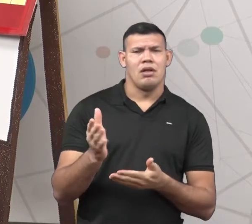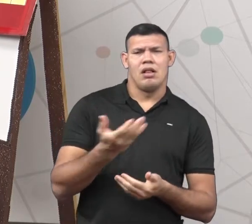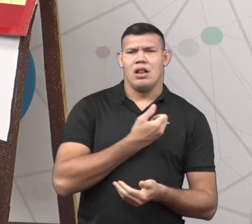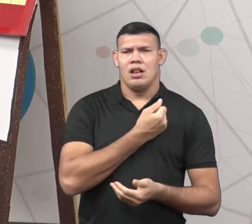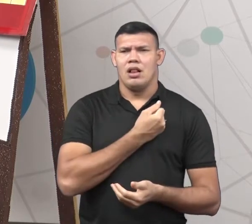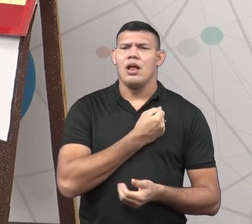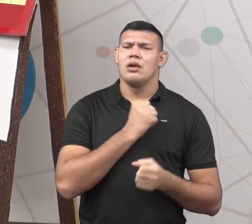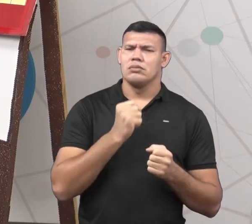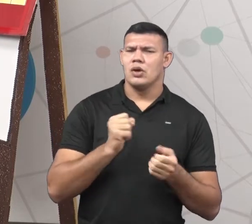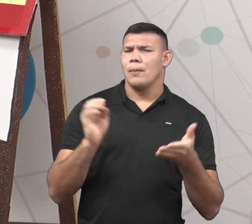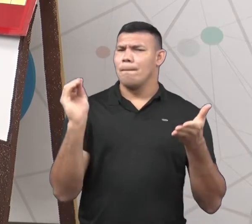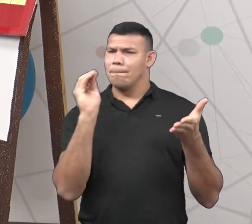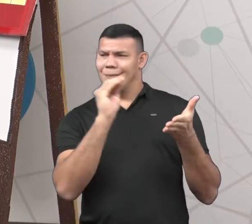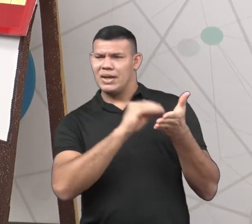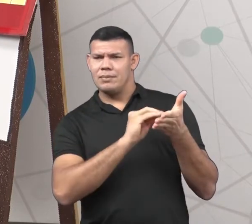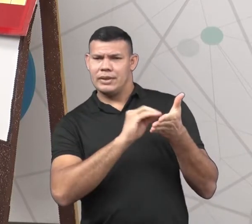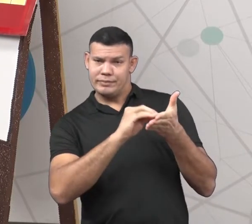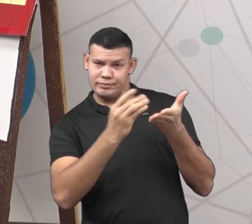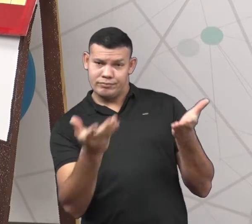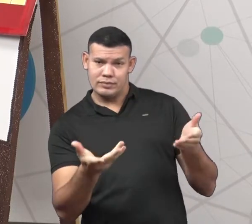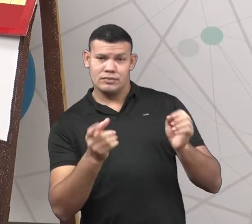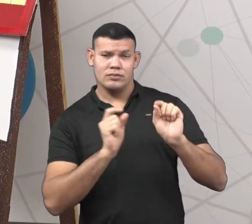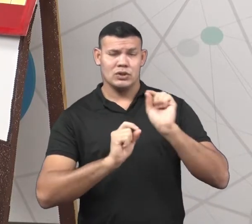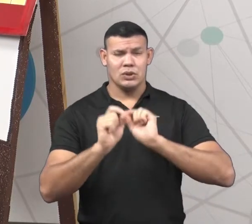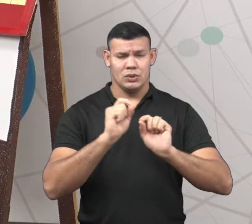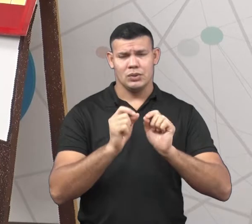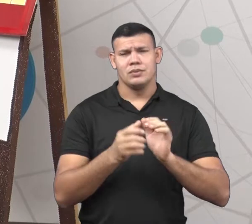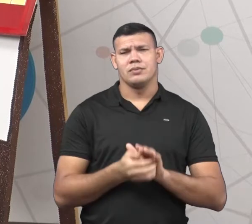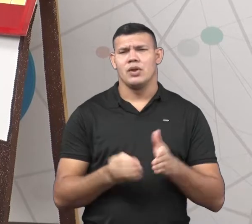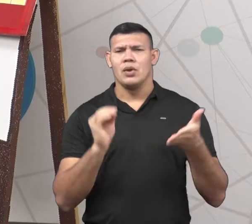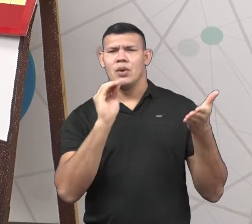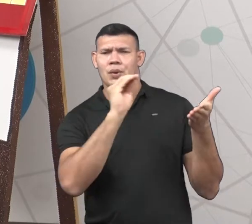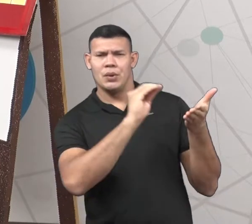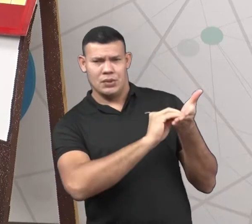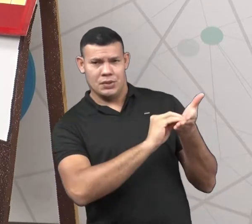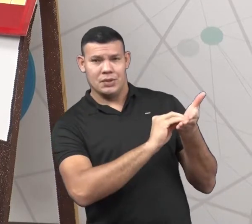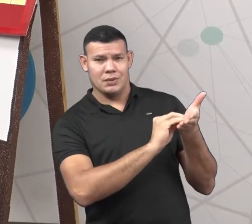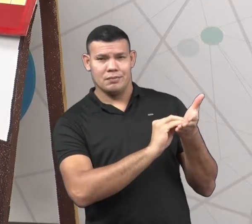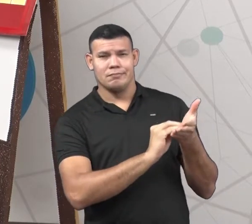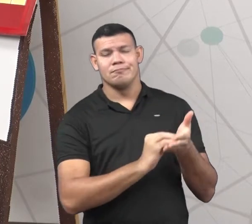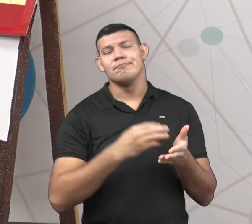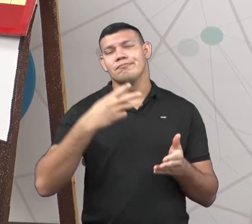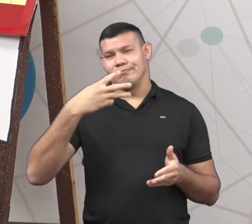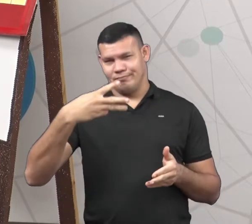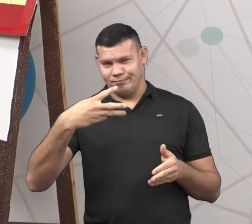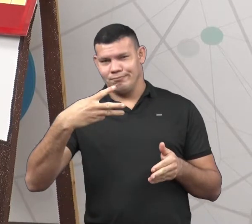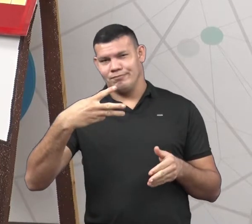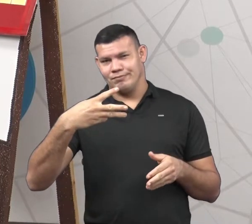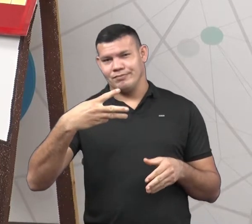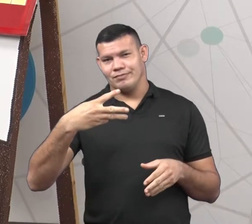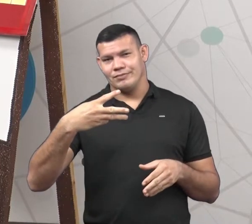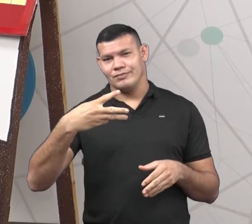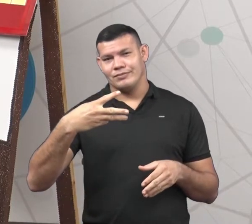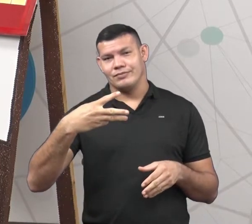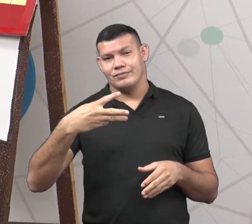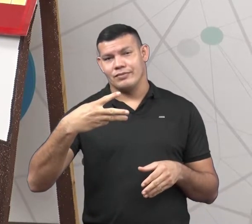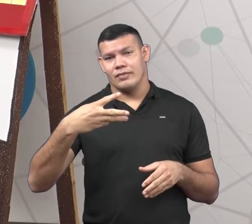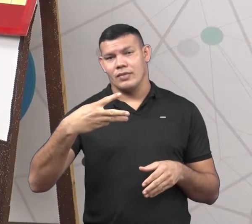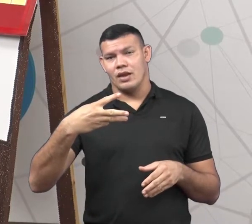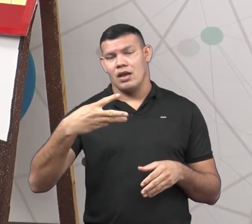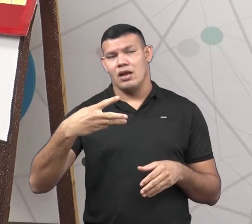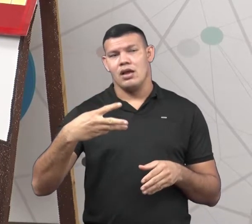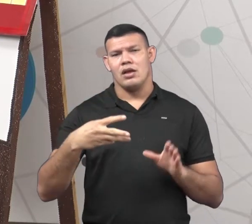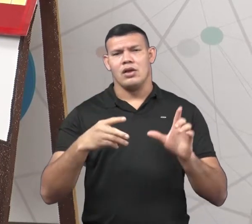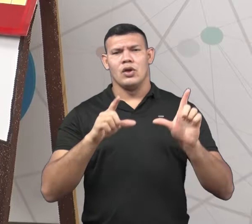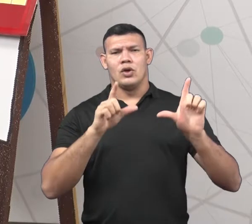anteriormente. Aqui eu vou colocar o algarismo 3 na primeira